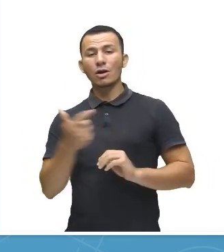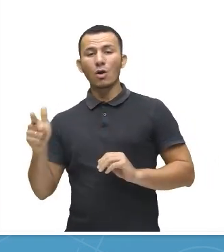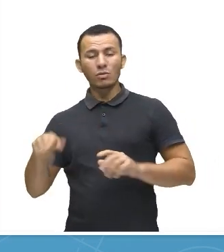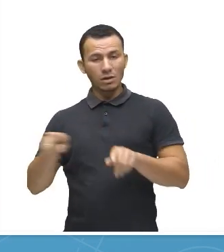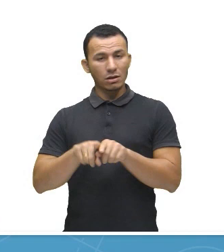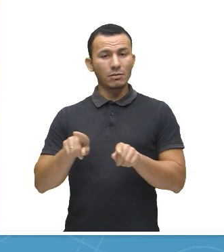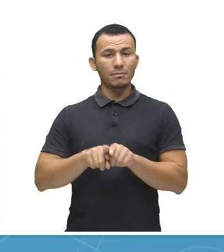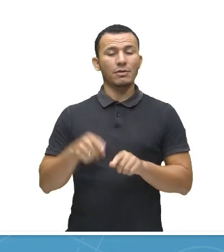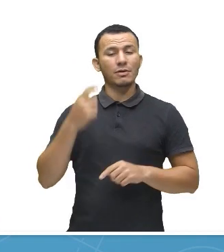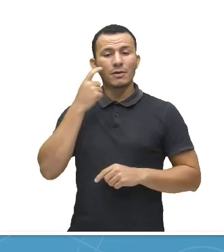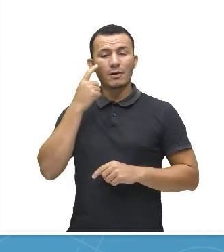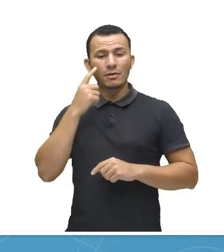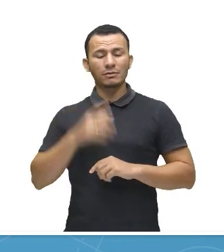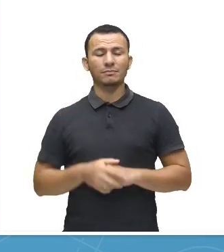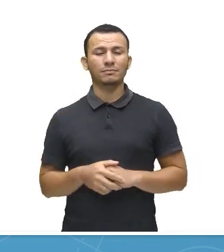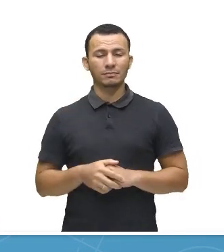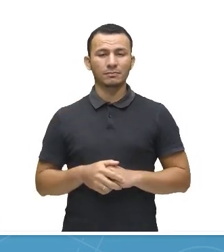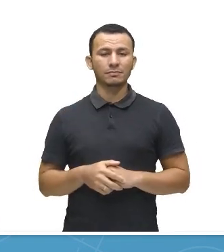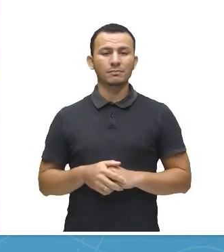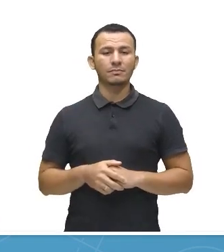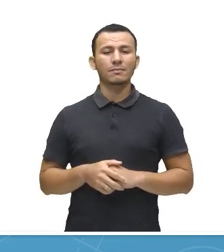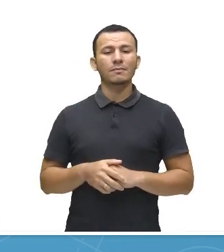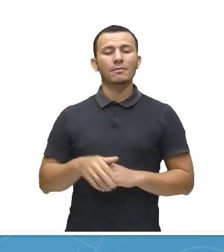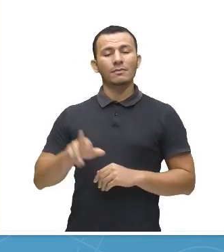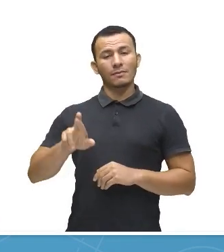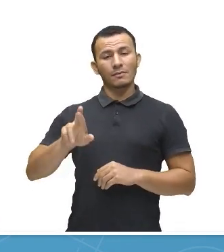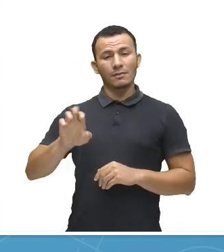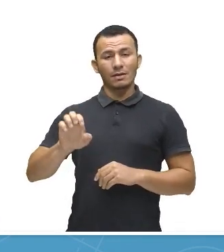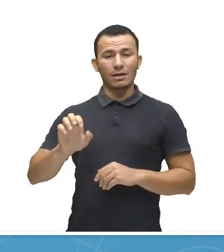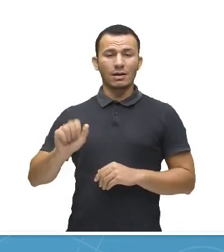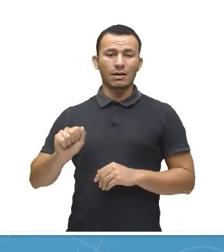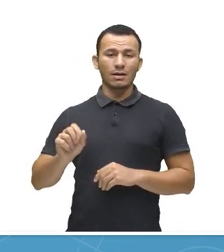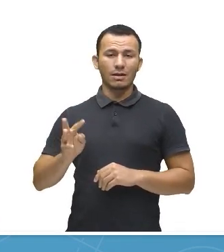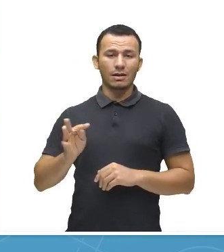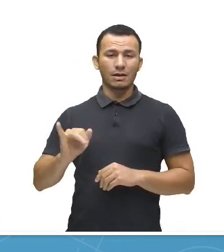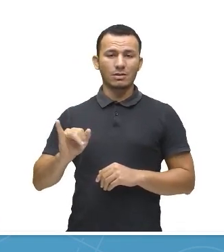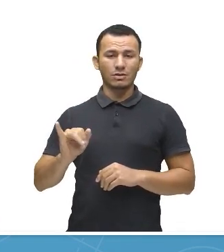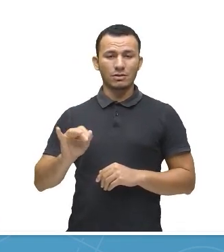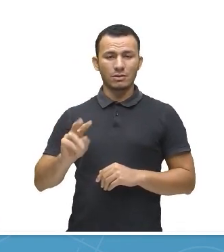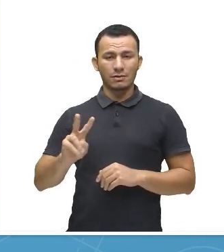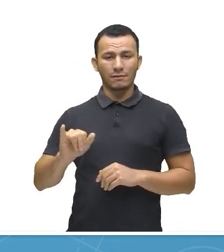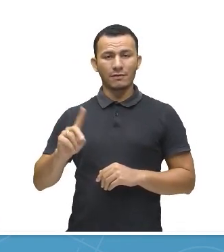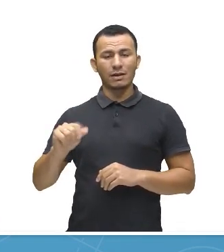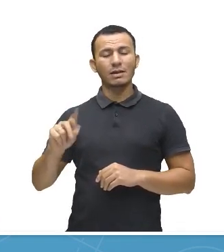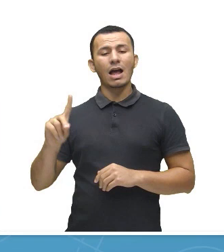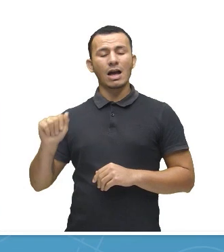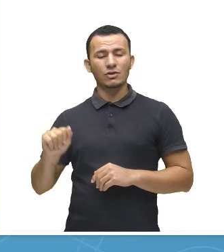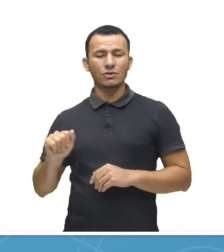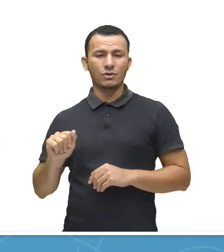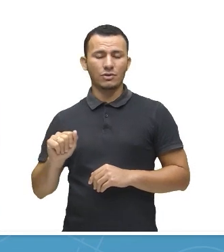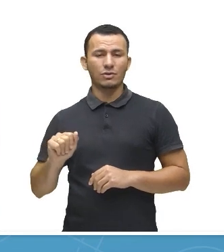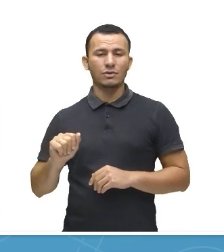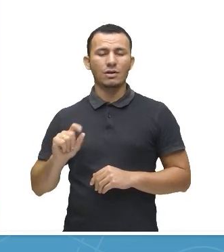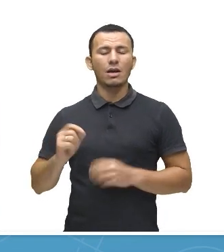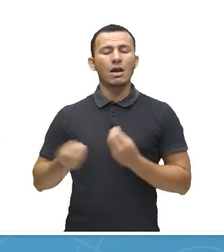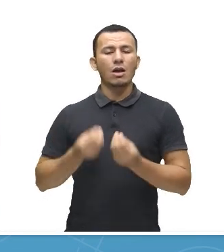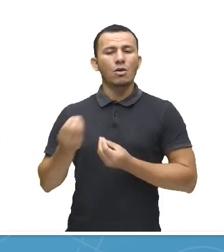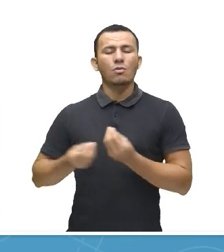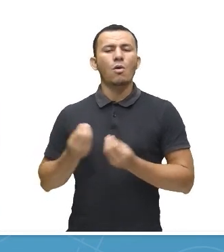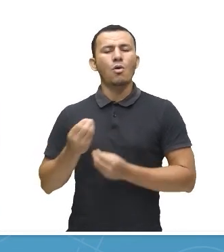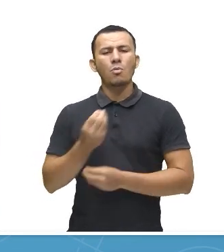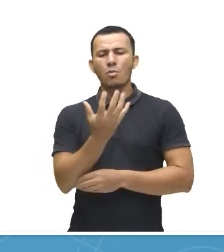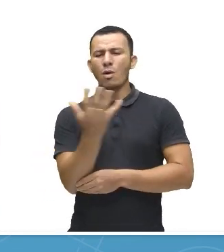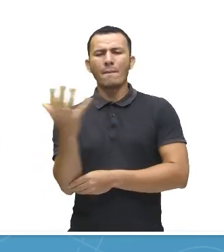seres vivos é a reatividade, capacidade de os seres vivos reagirem a estímulos do